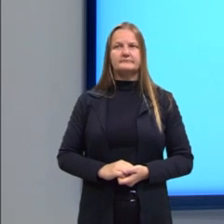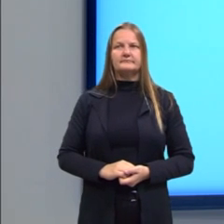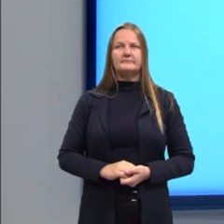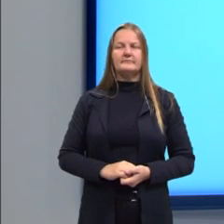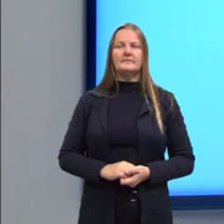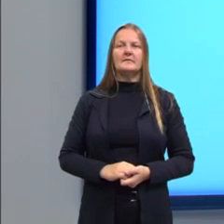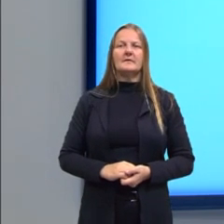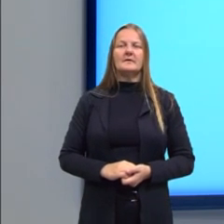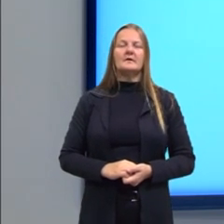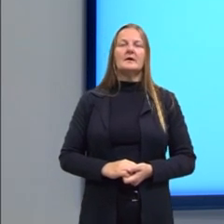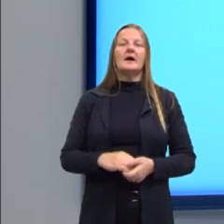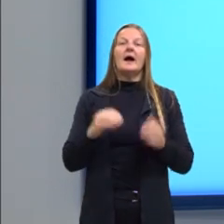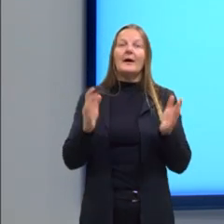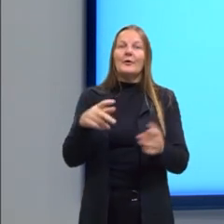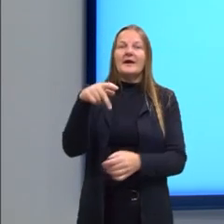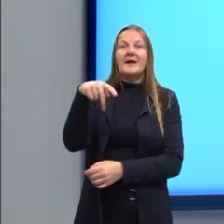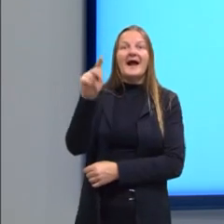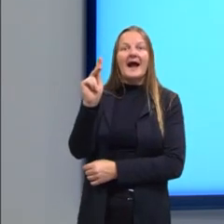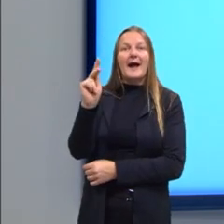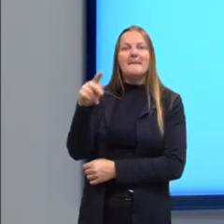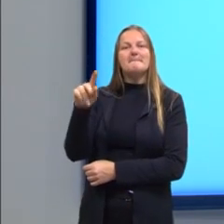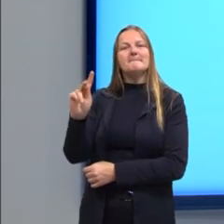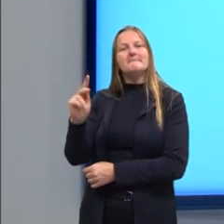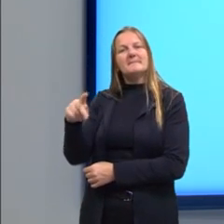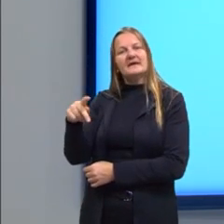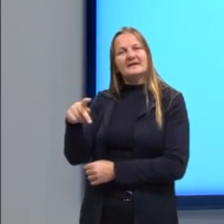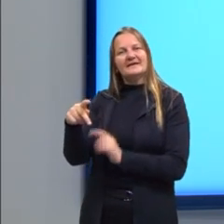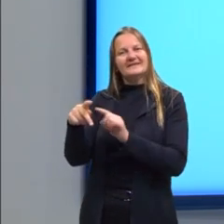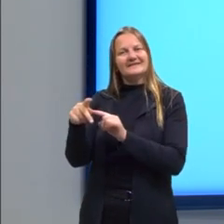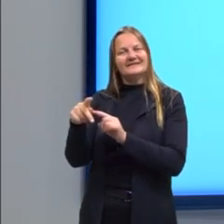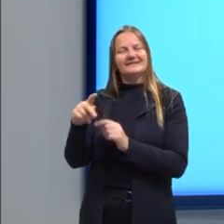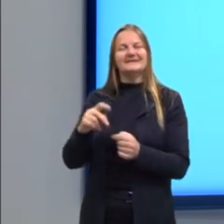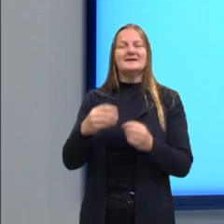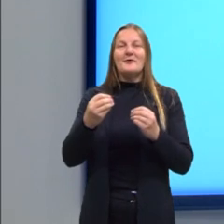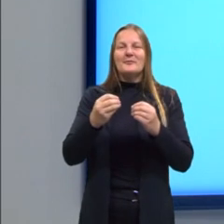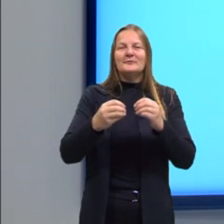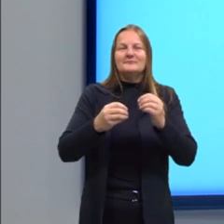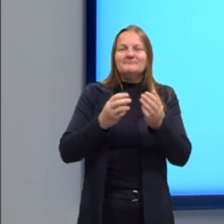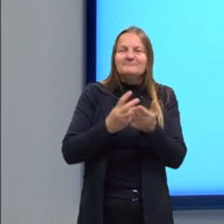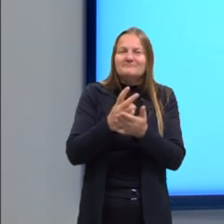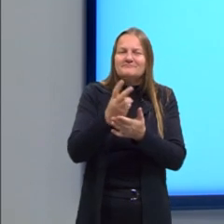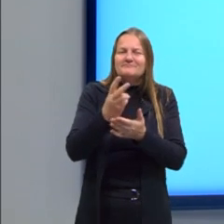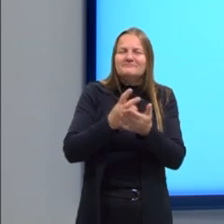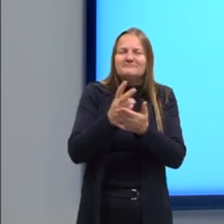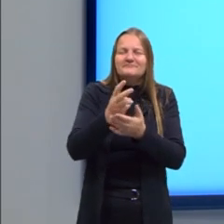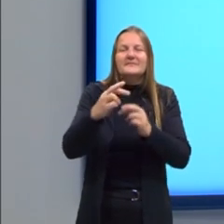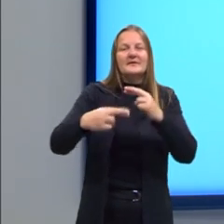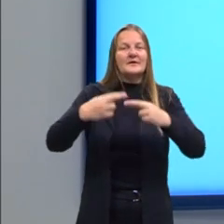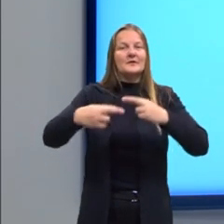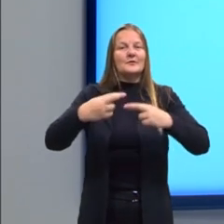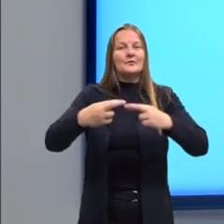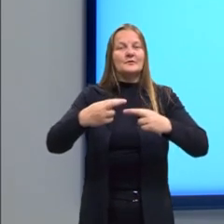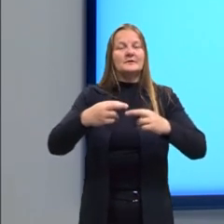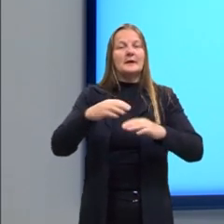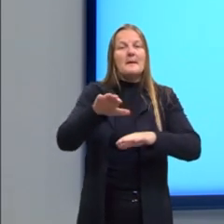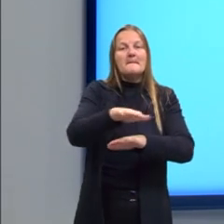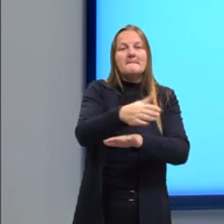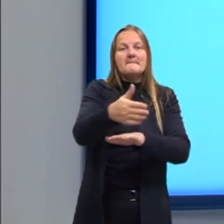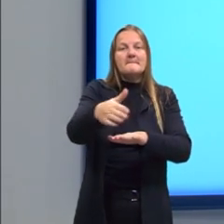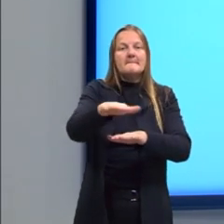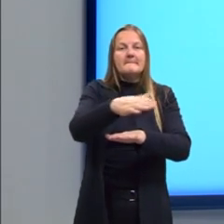jacá P tá constante de equilíbrio baseado nas pressões parciais ela é utilizada quando nós trabalhamos